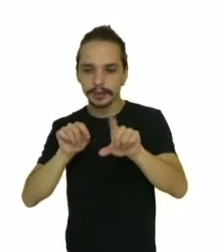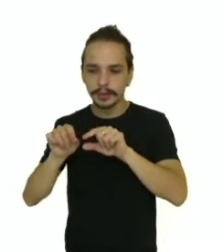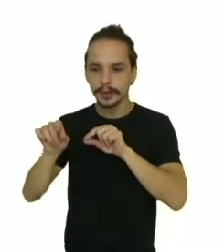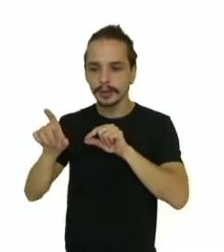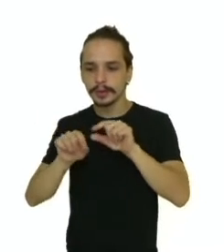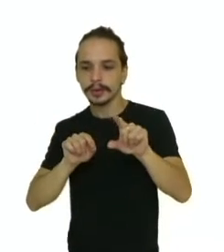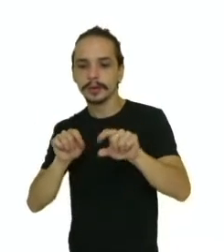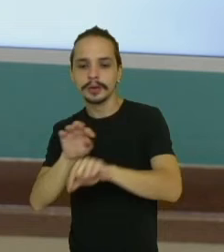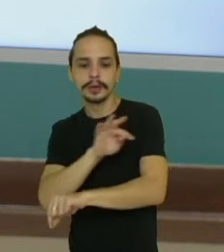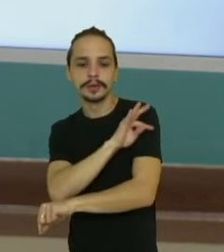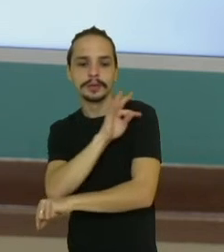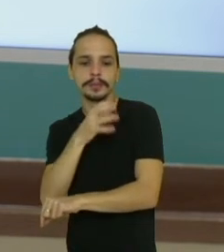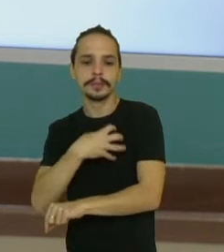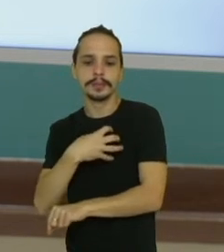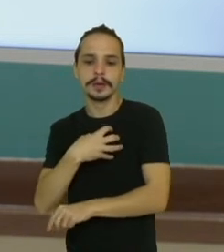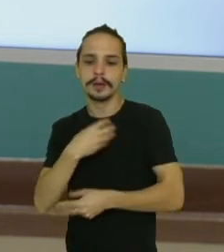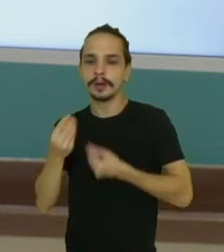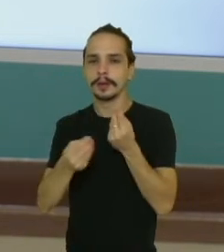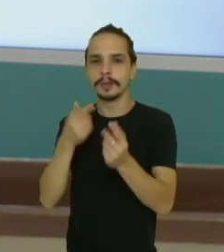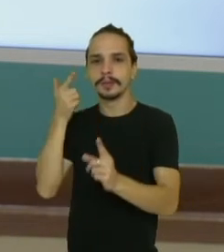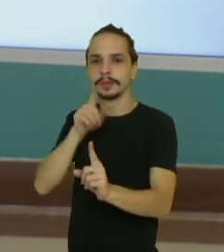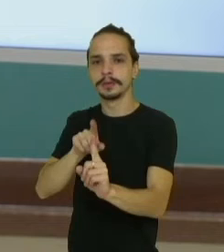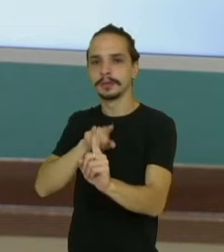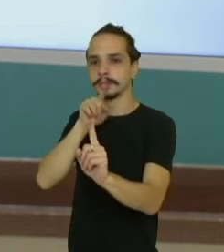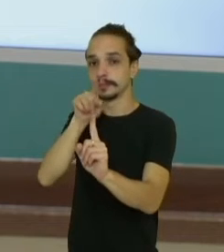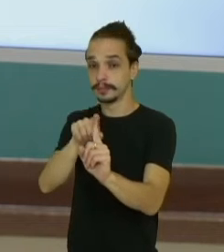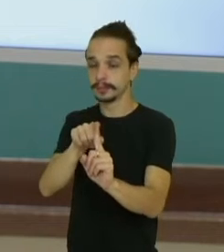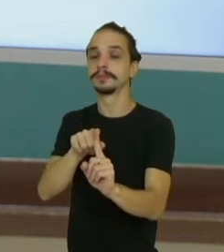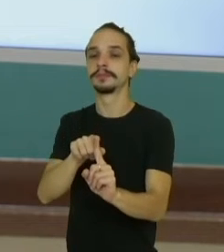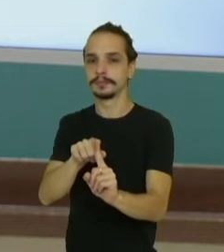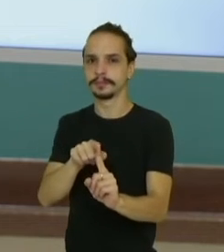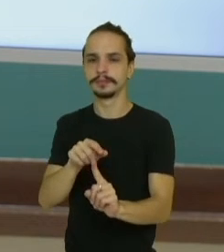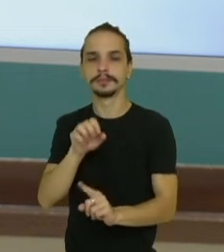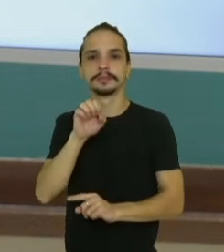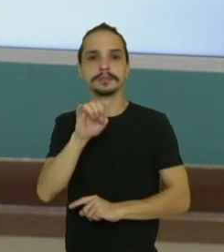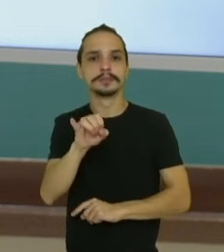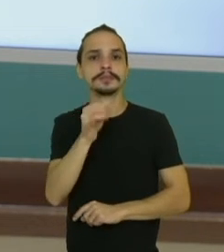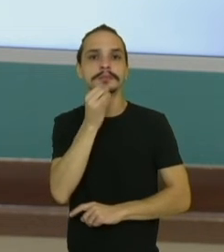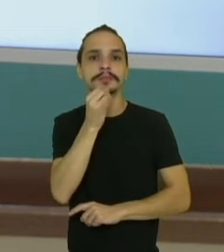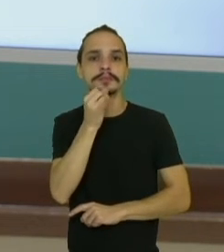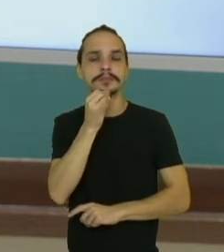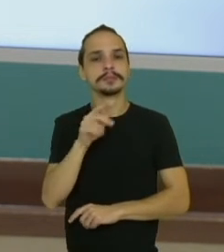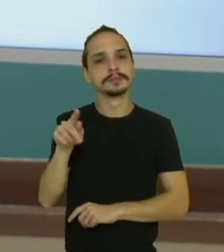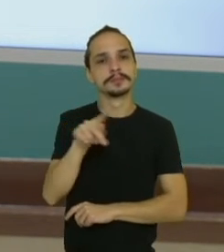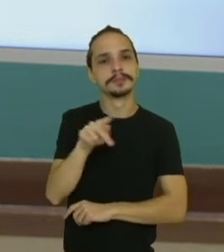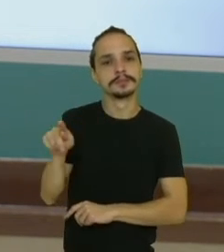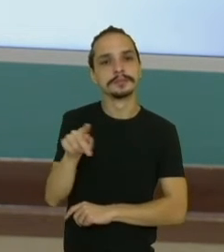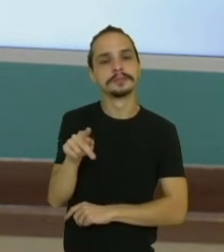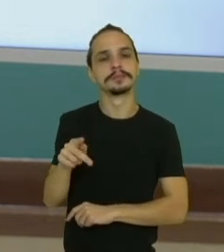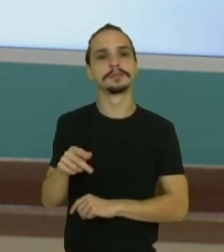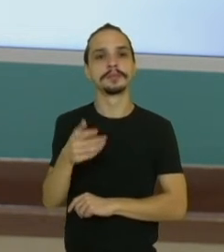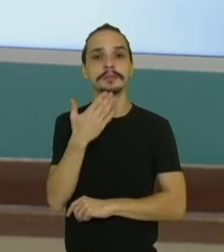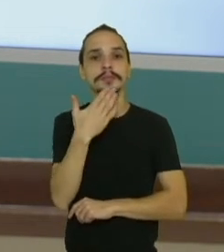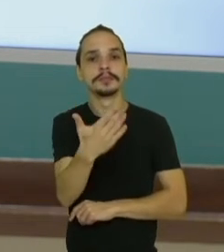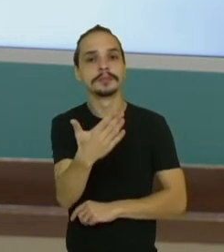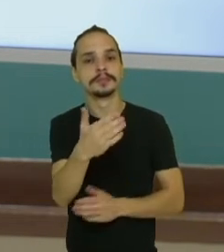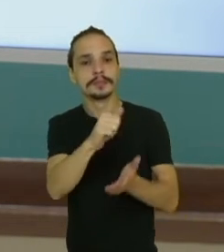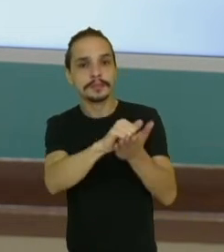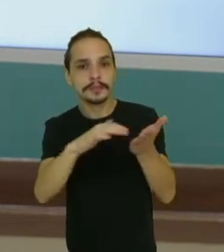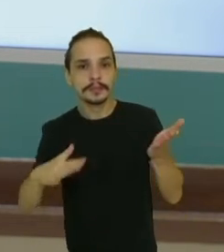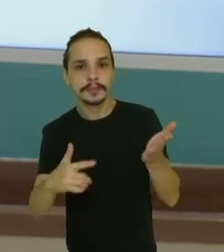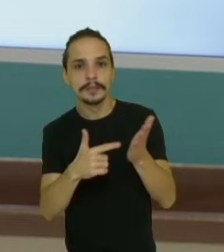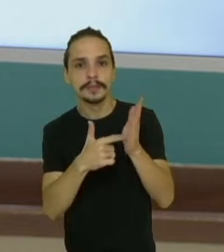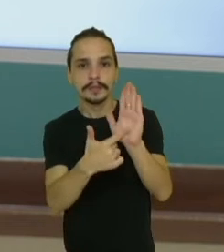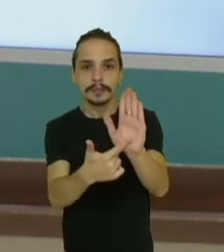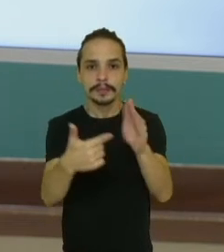meios necessários para atingir os objetivos são quando a gente se depara por exemplo o teu professor né solicitou um trabalho